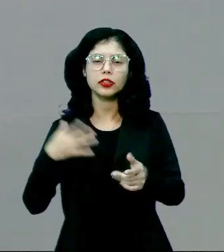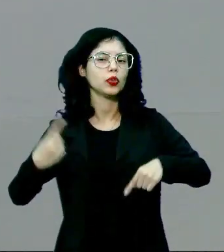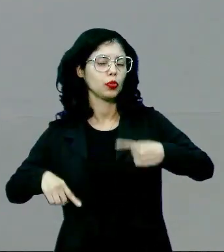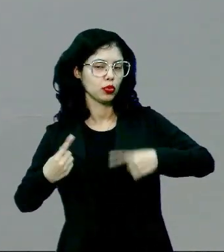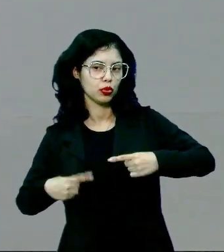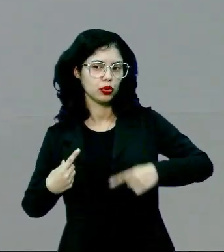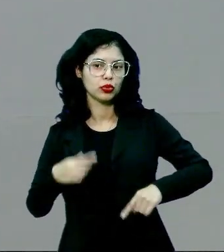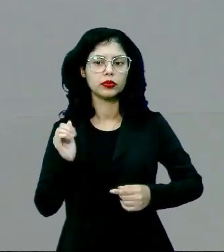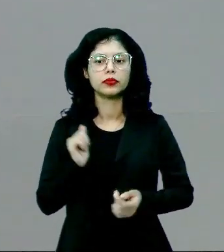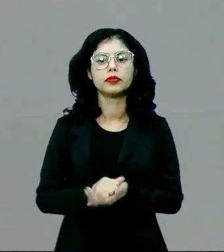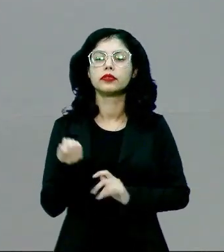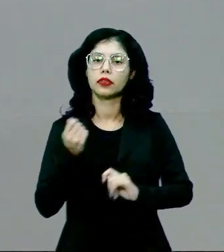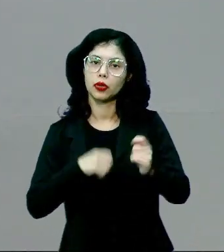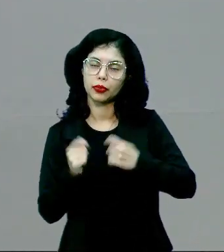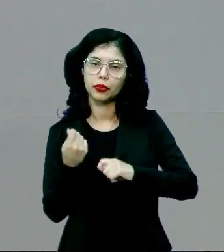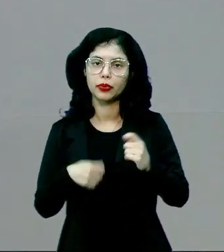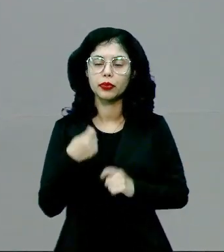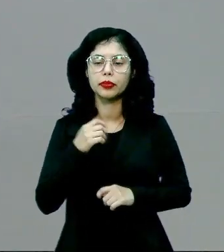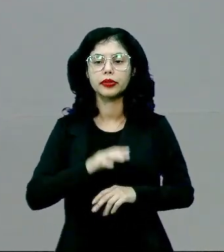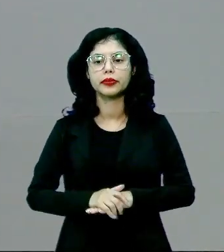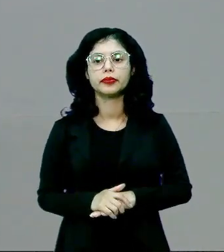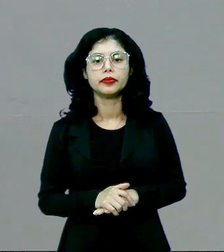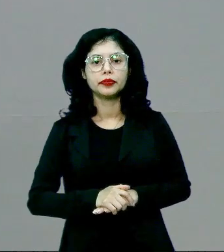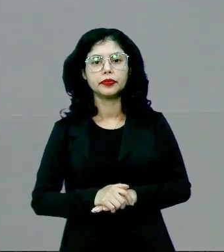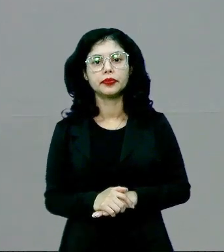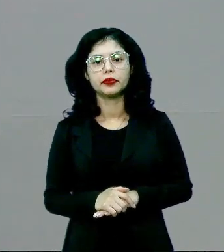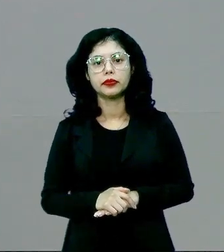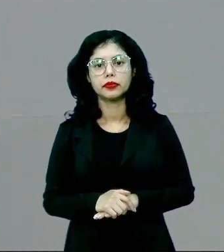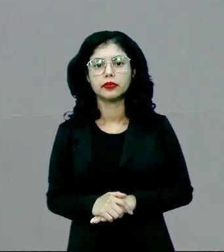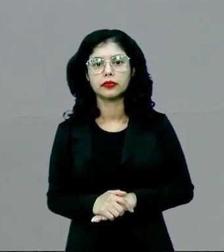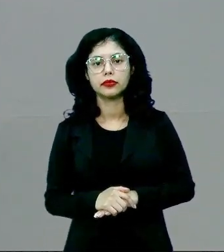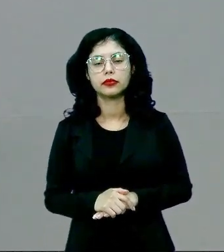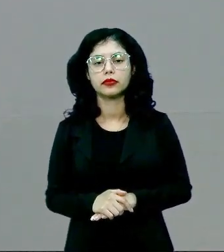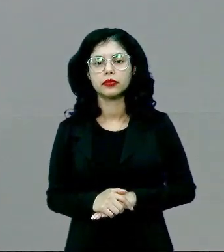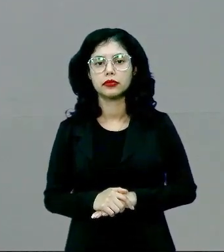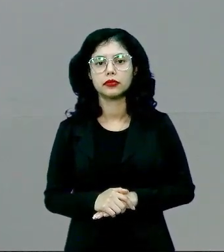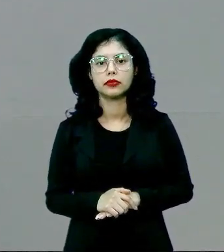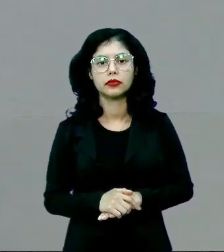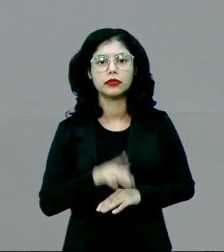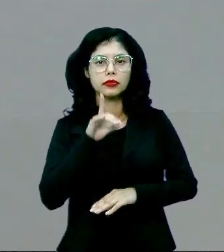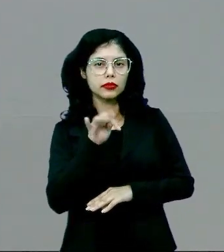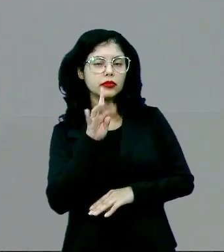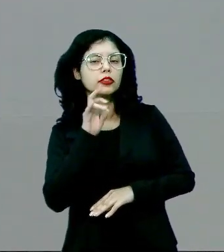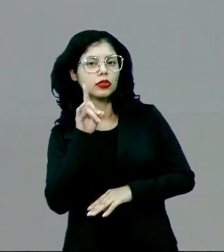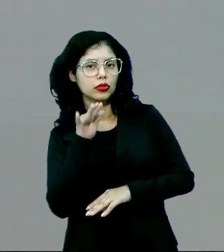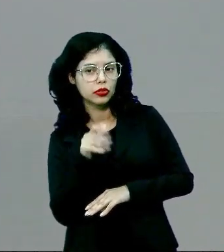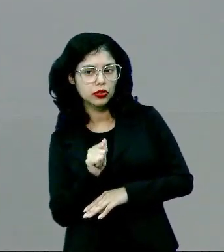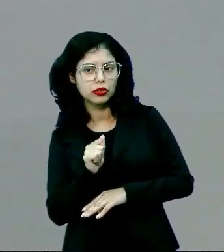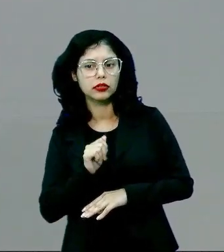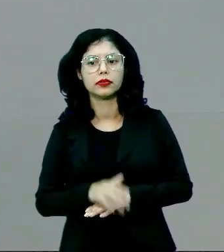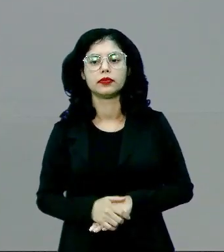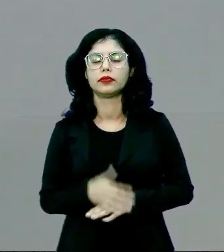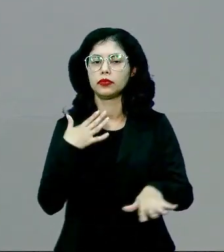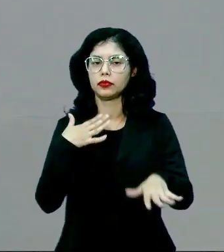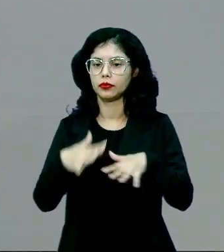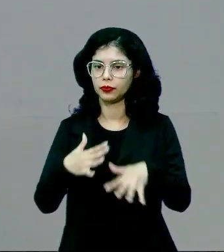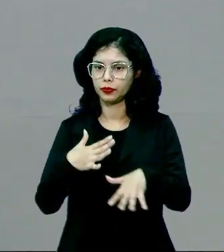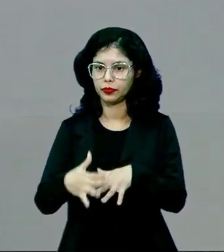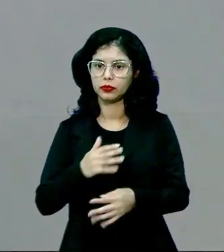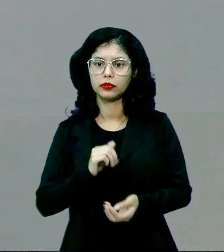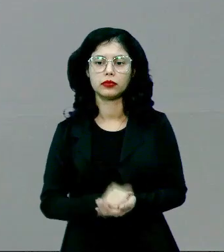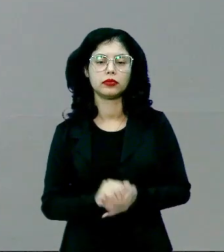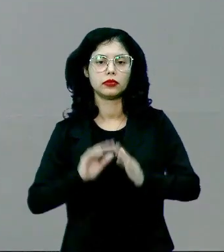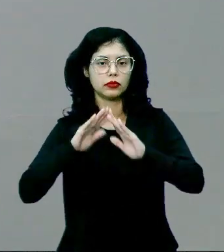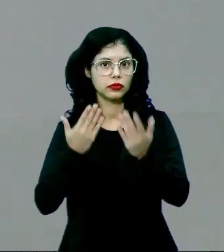política muita questão Econômica muito viés de ideologia muito movimento